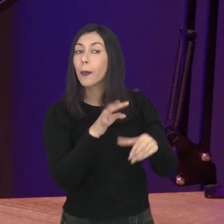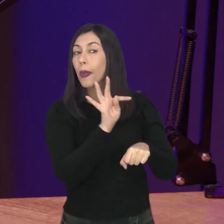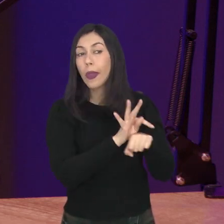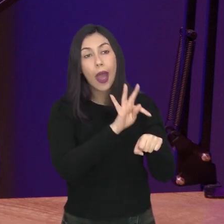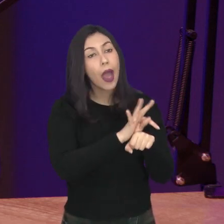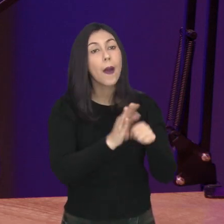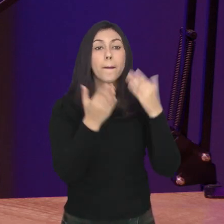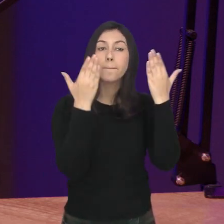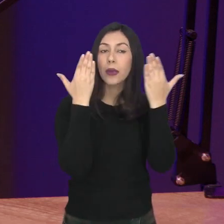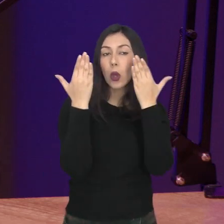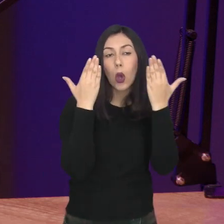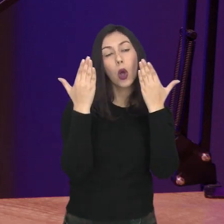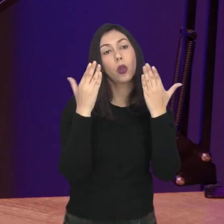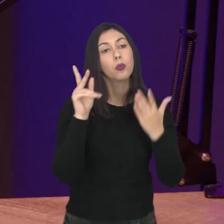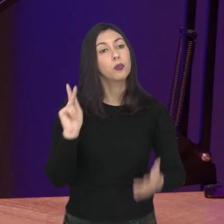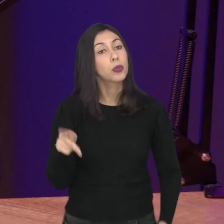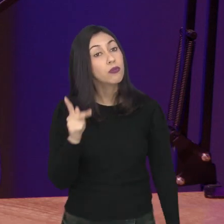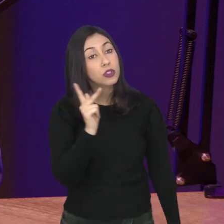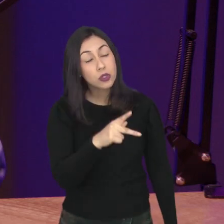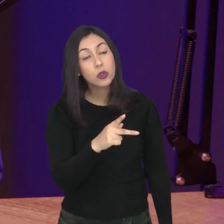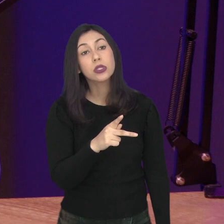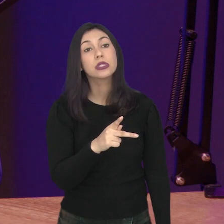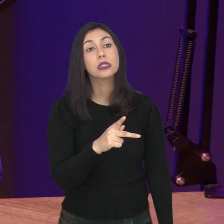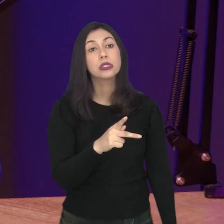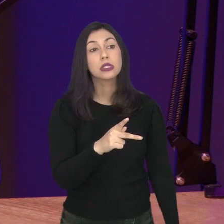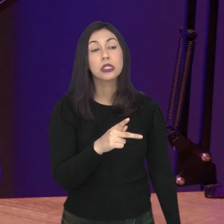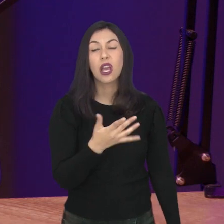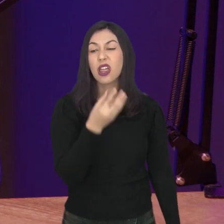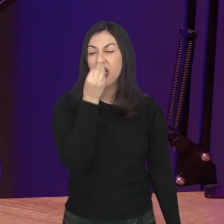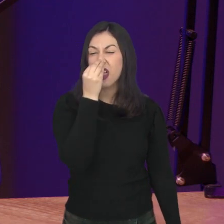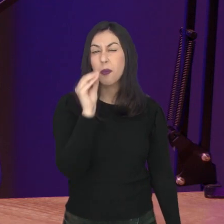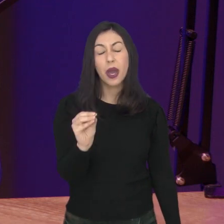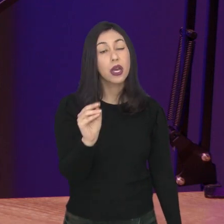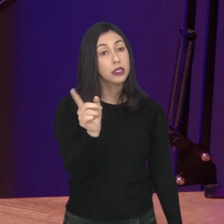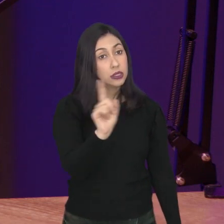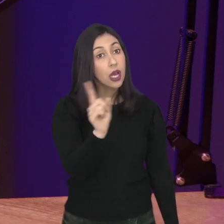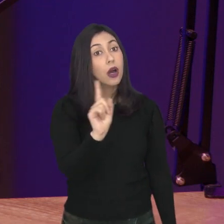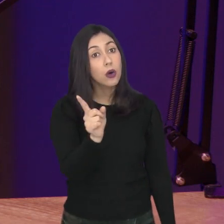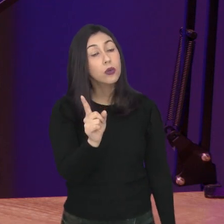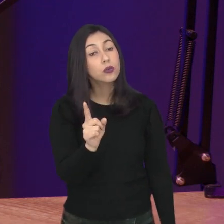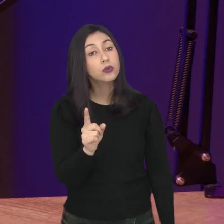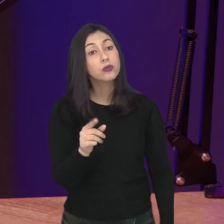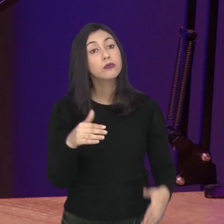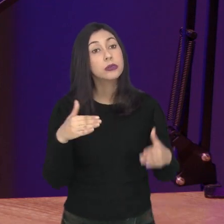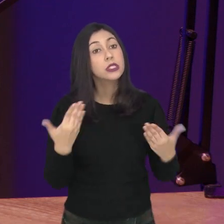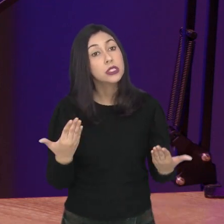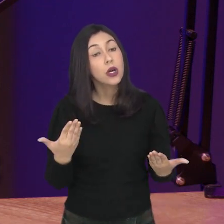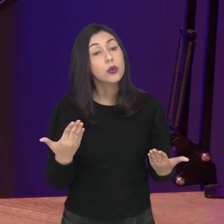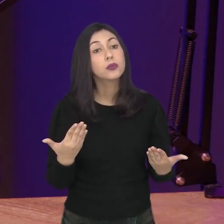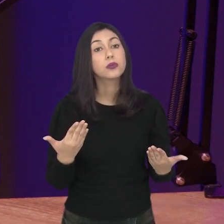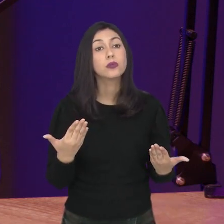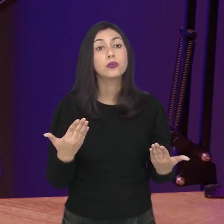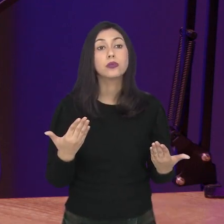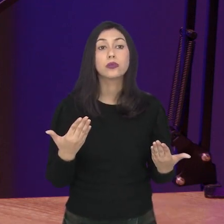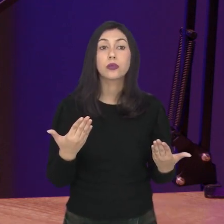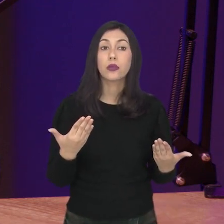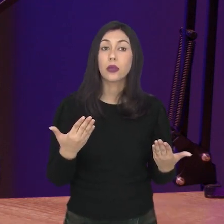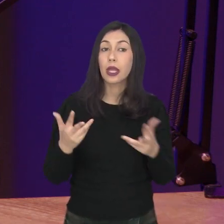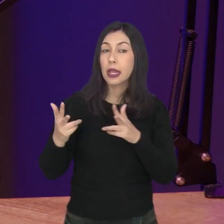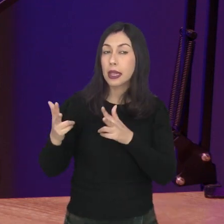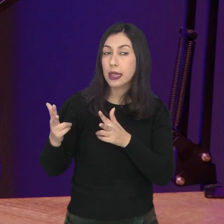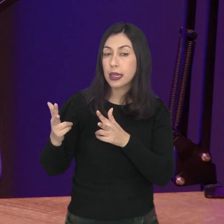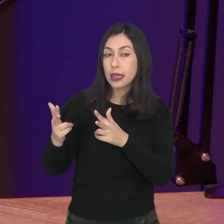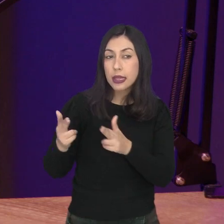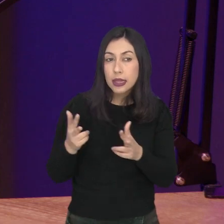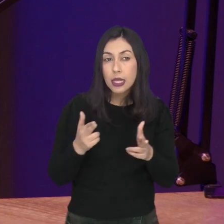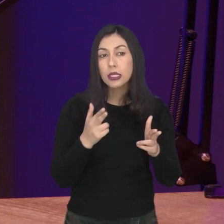técnica, ter psicólogo, ter professores que não vão ser negligentes. Então, a lição fica bem evidente que, assim,